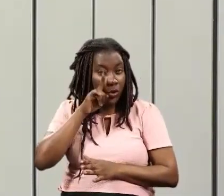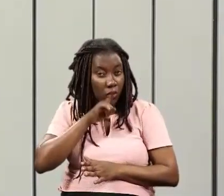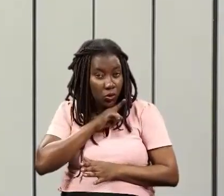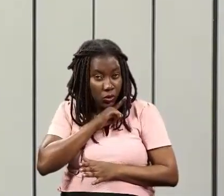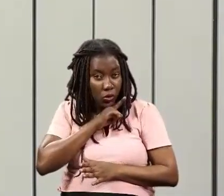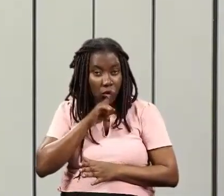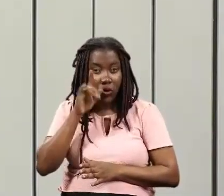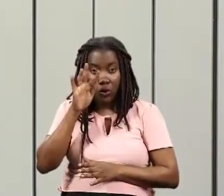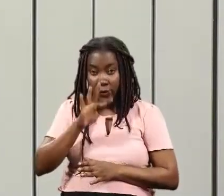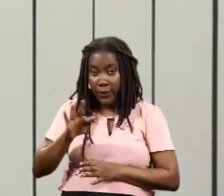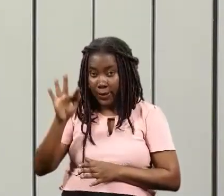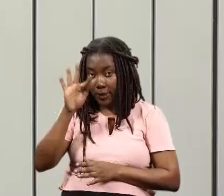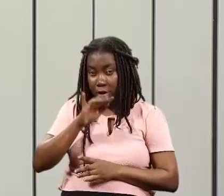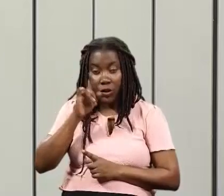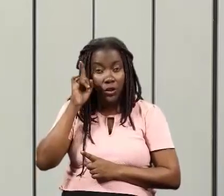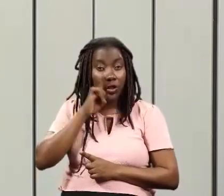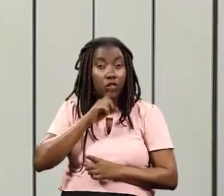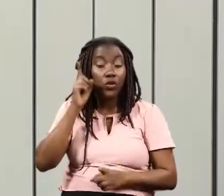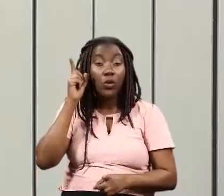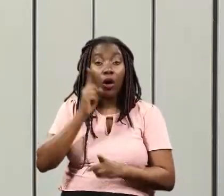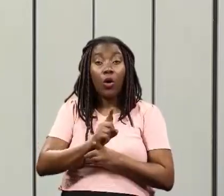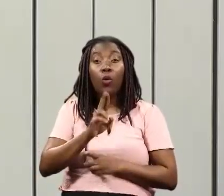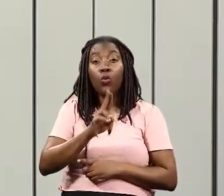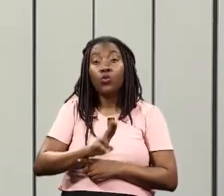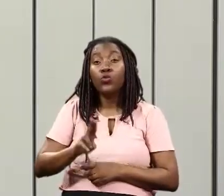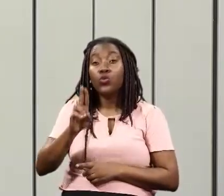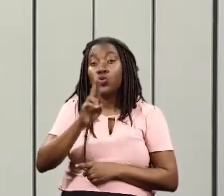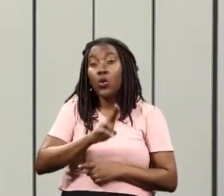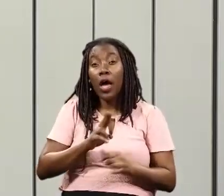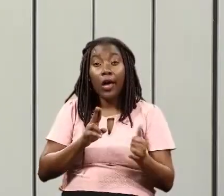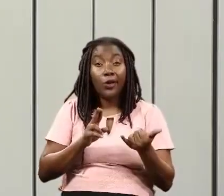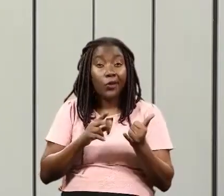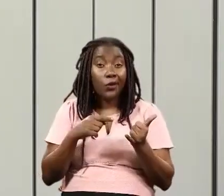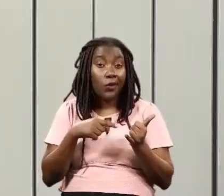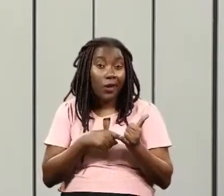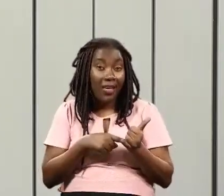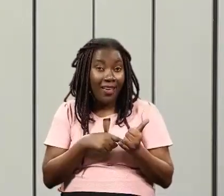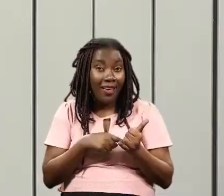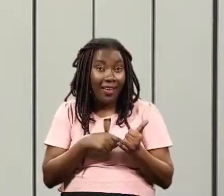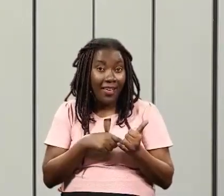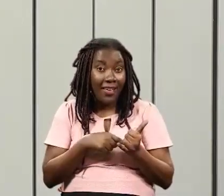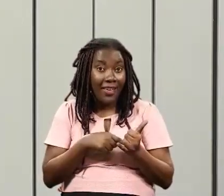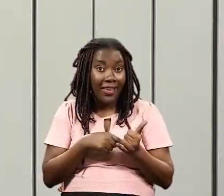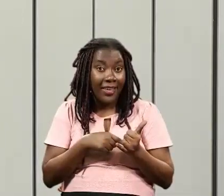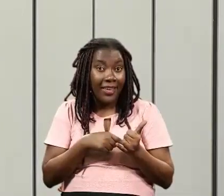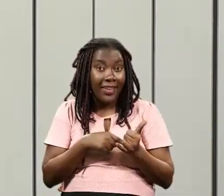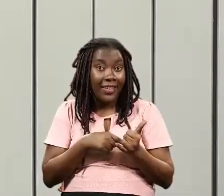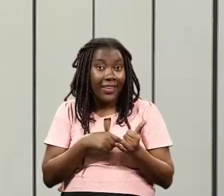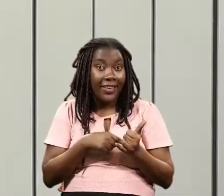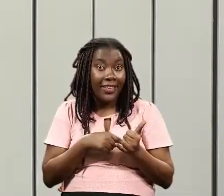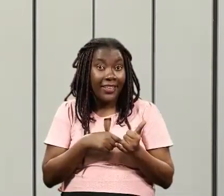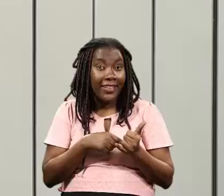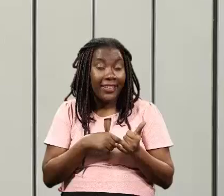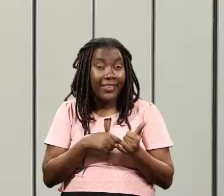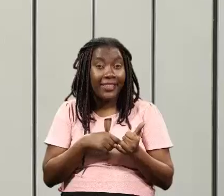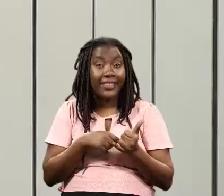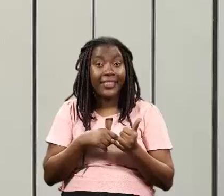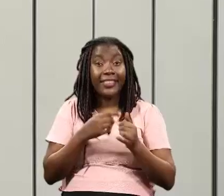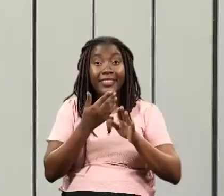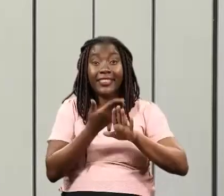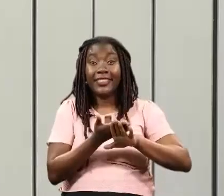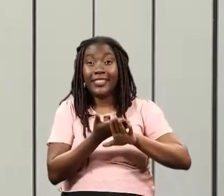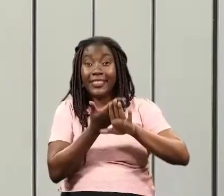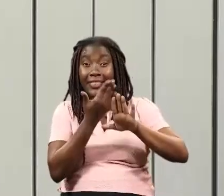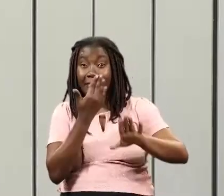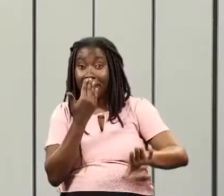nos Estados Unidos, descobriu que usuários de aparelho celular que se separaram dos dispositivos, olha só,